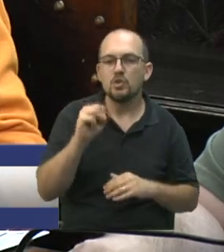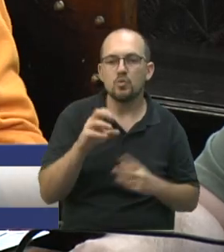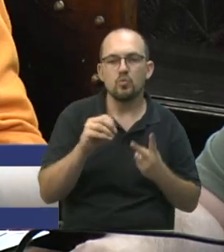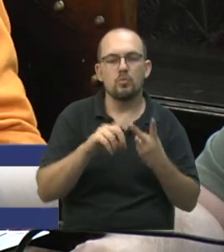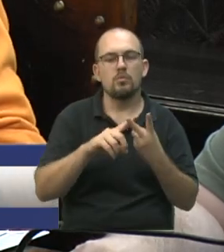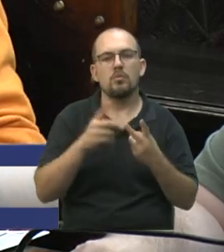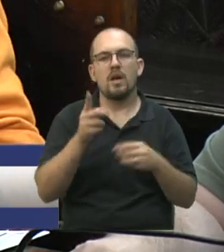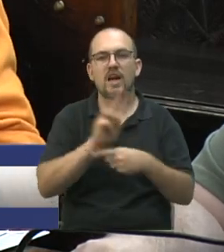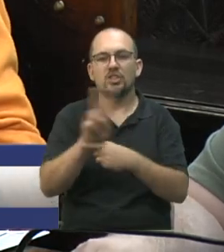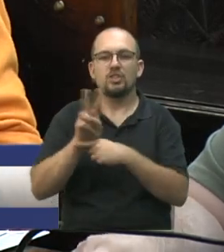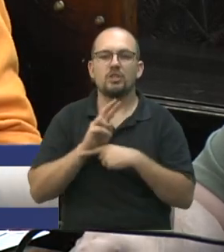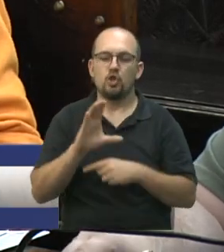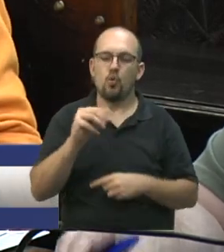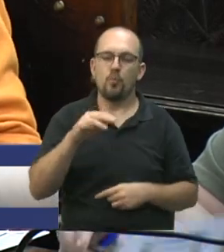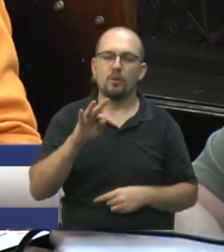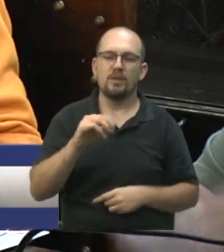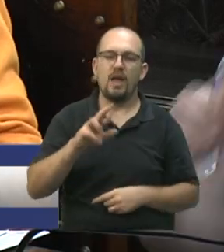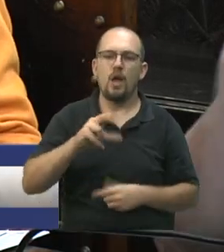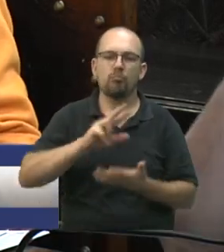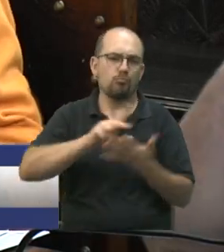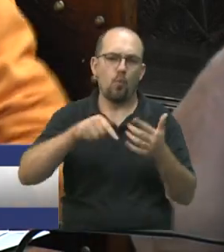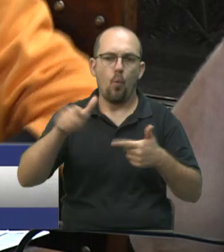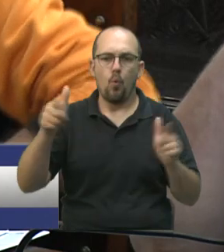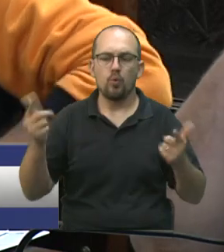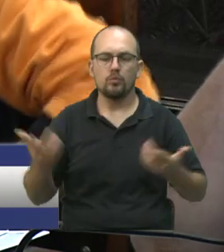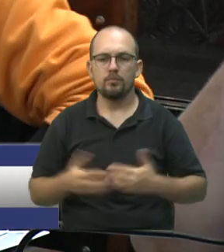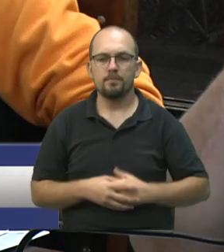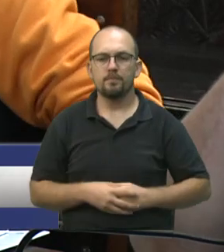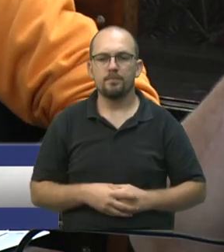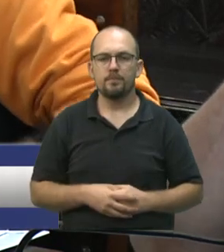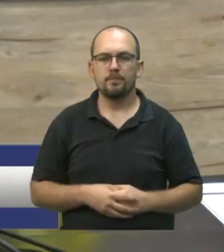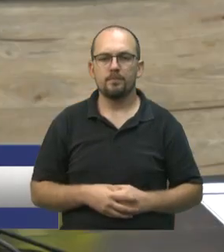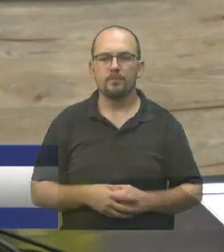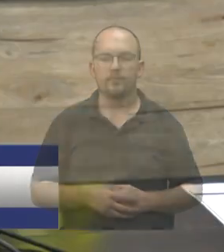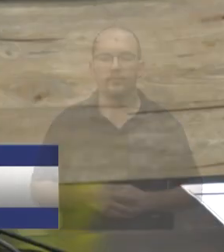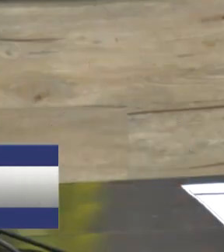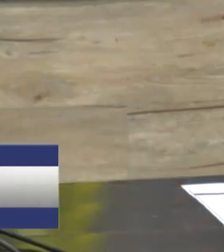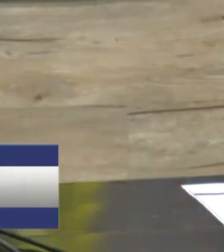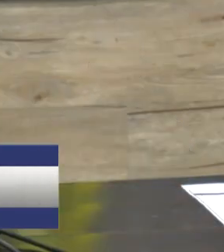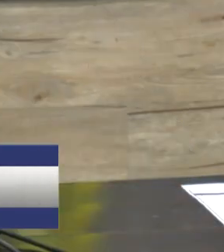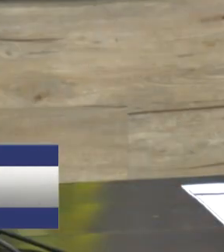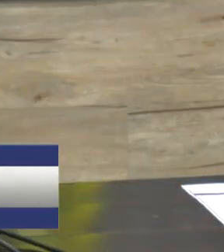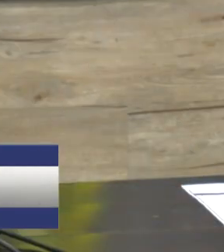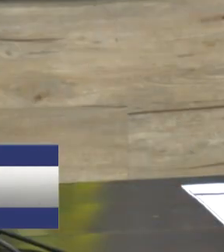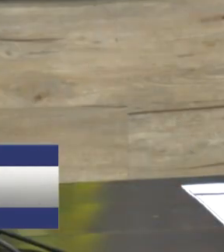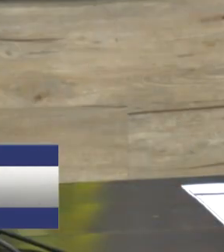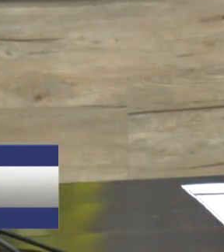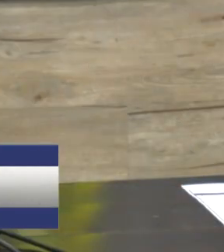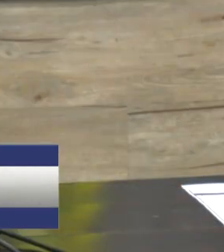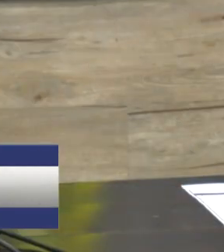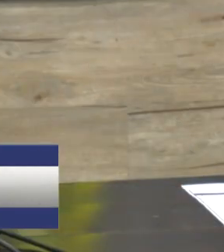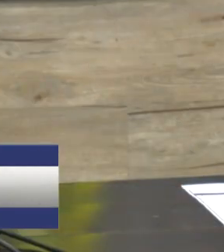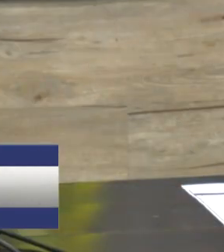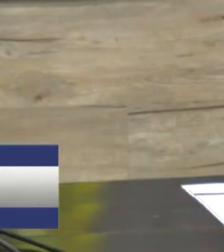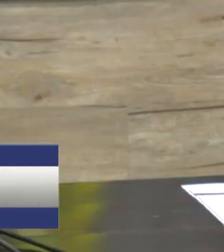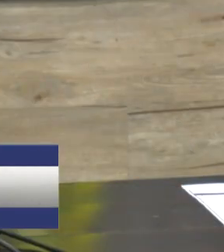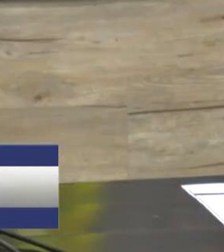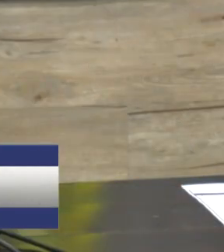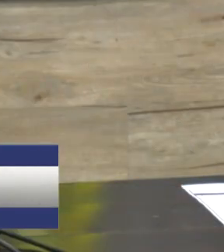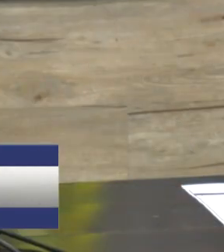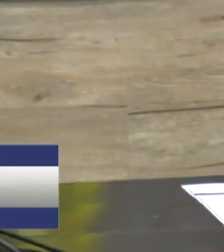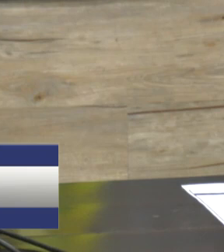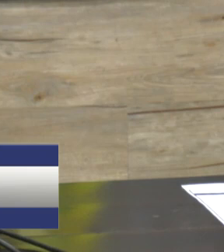e outros profissionais? Então, aí nós temos uma especificidade. Os agentes comunitários tiveram um incremento do